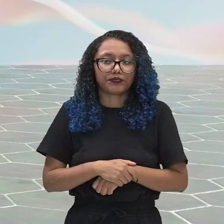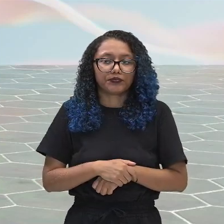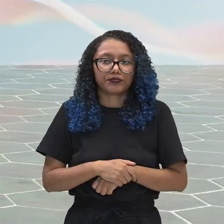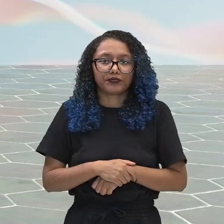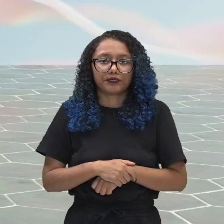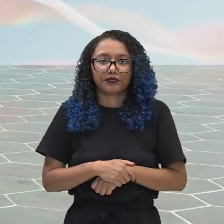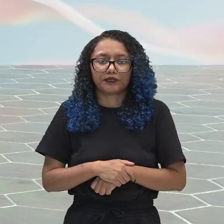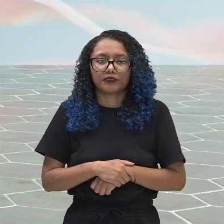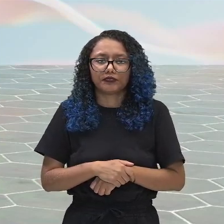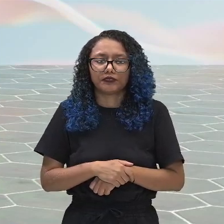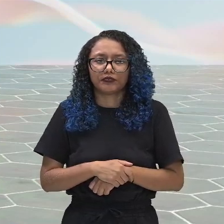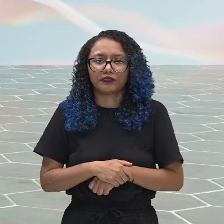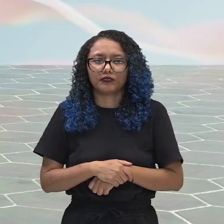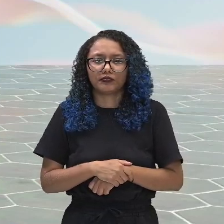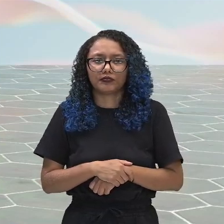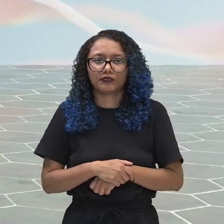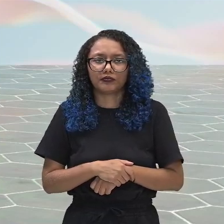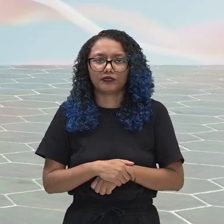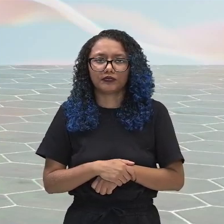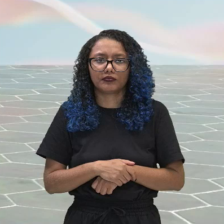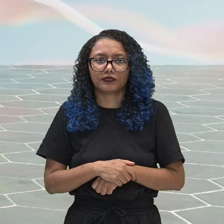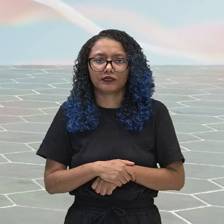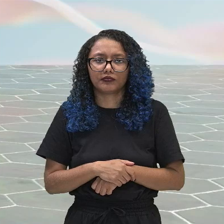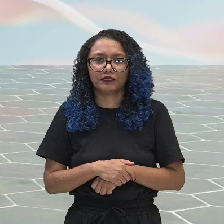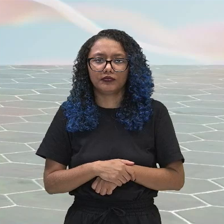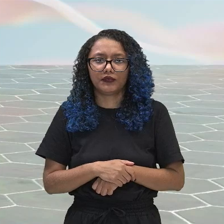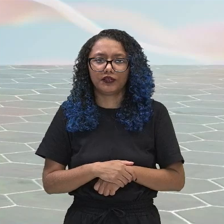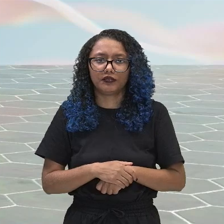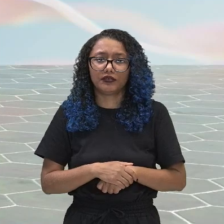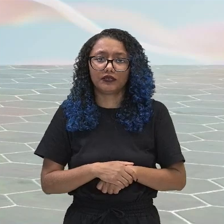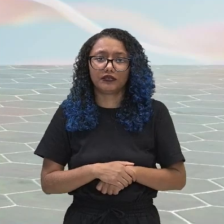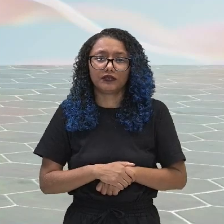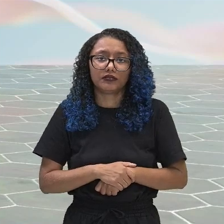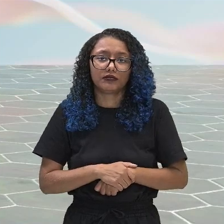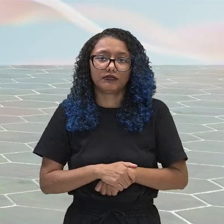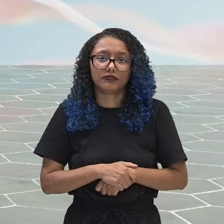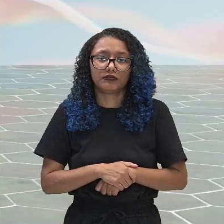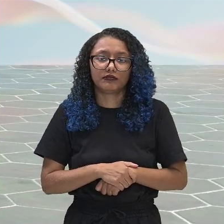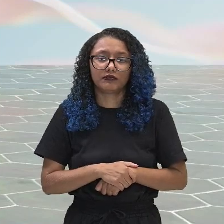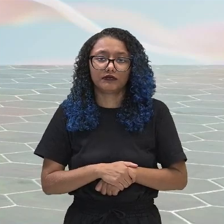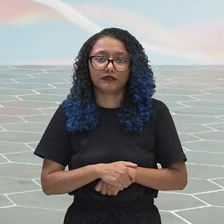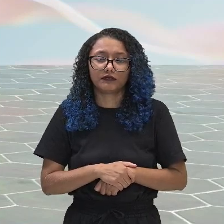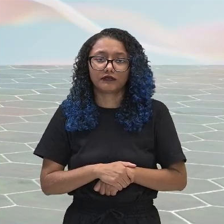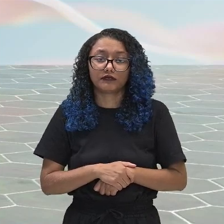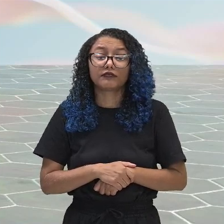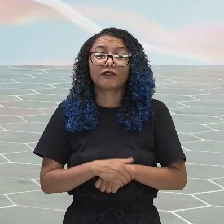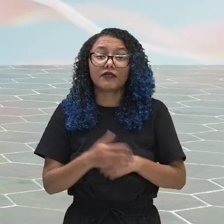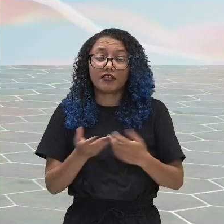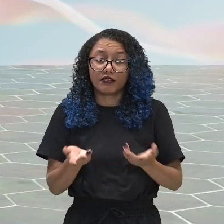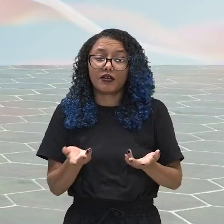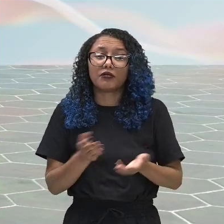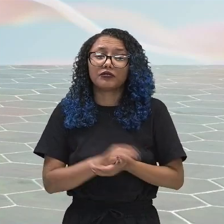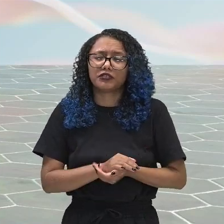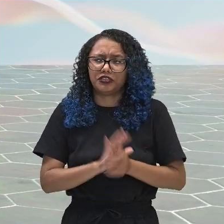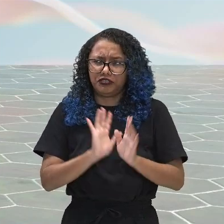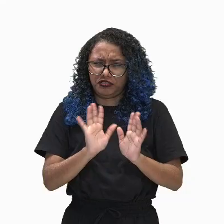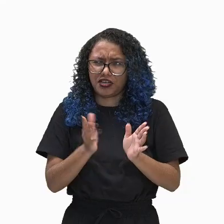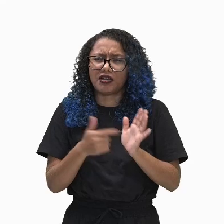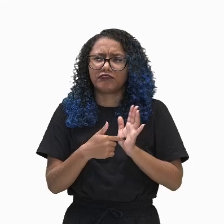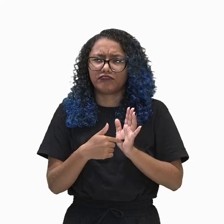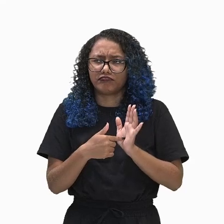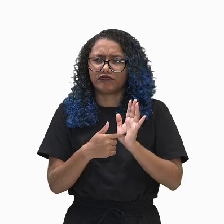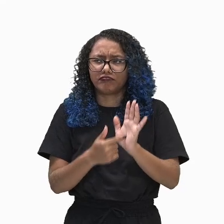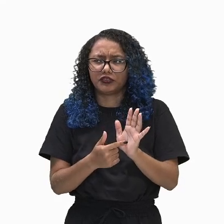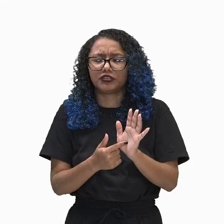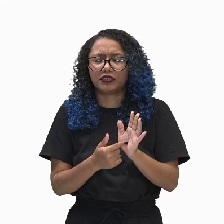masculina e também, propriamente dito, da reprodução. E nós falamos aí sobre os espermatozoides. Então, vamos